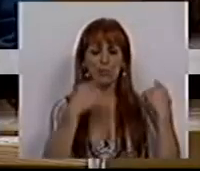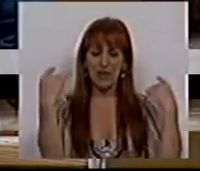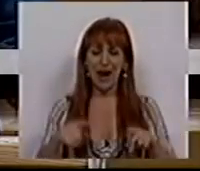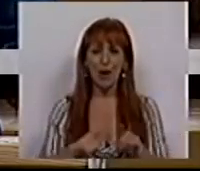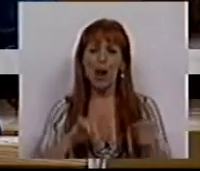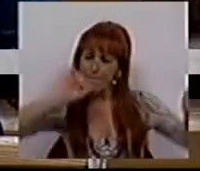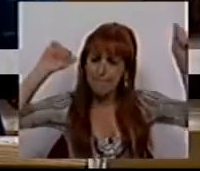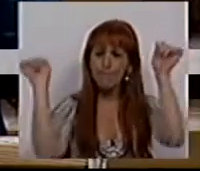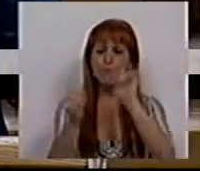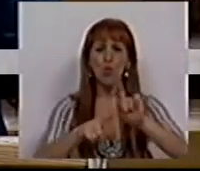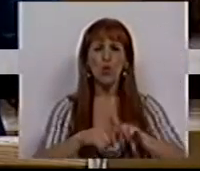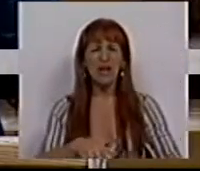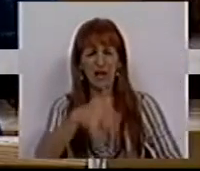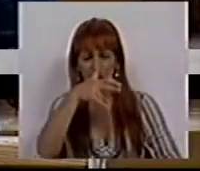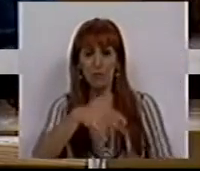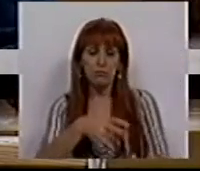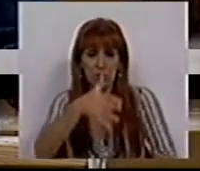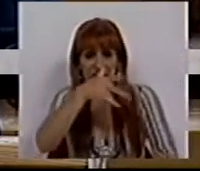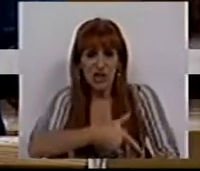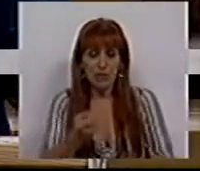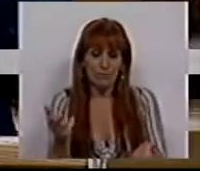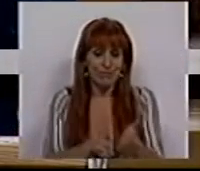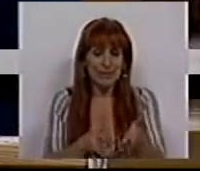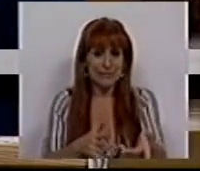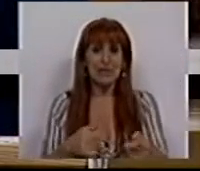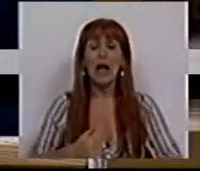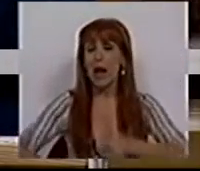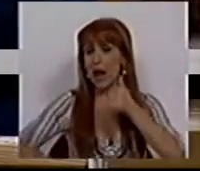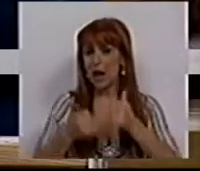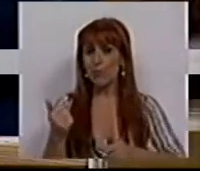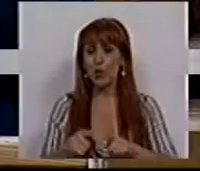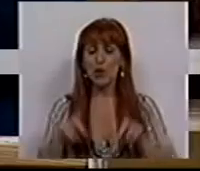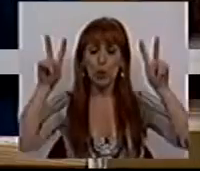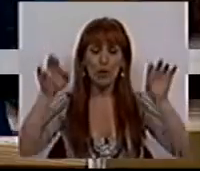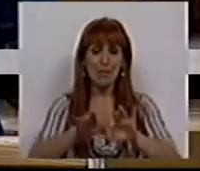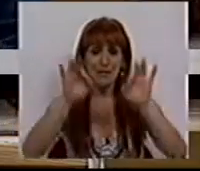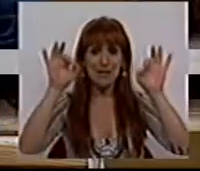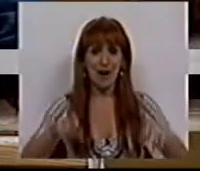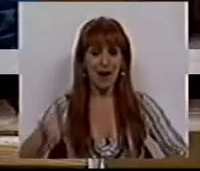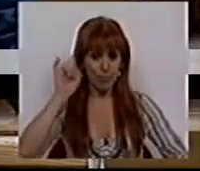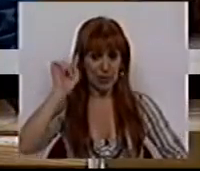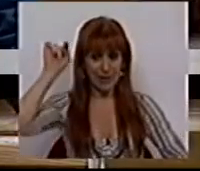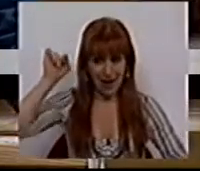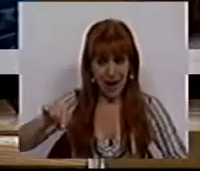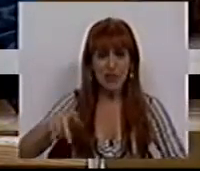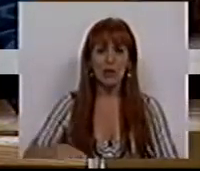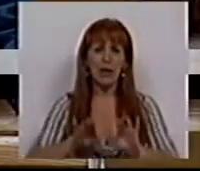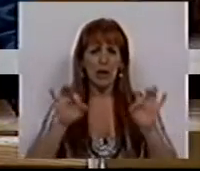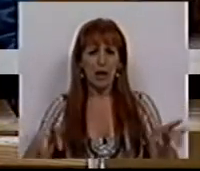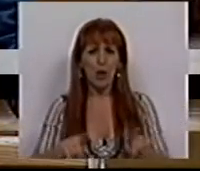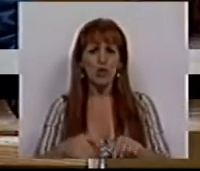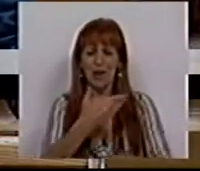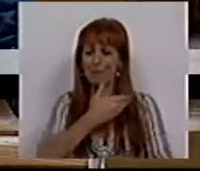responsabilidade para mudar esta triste realidade. Era bom que um tema com esta importância, com